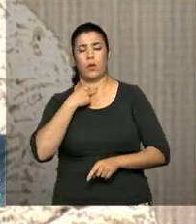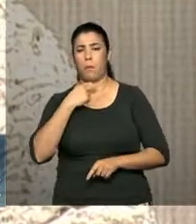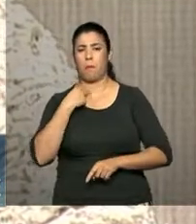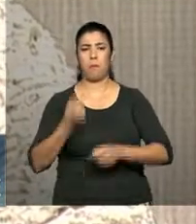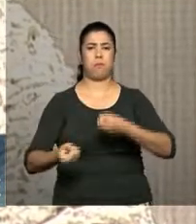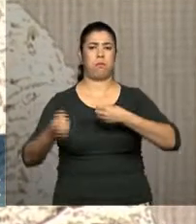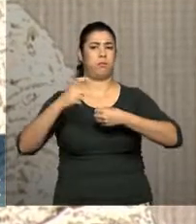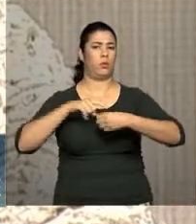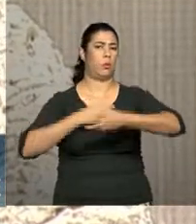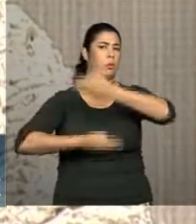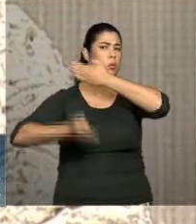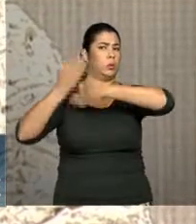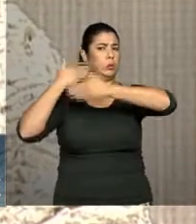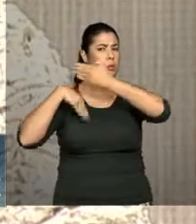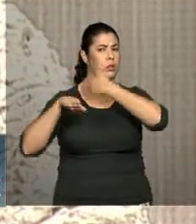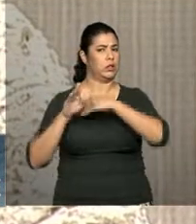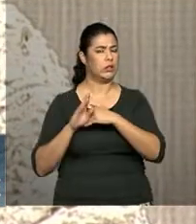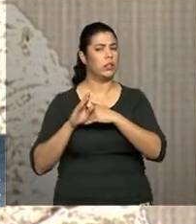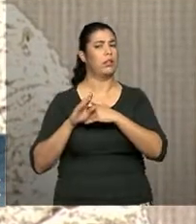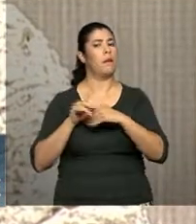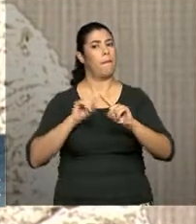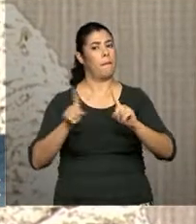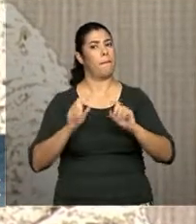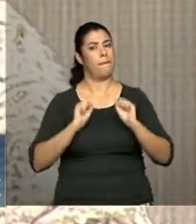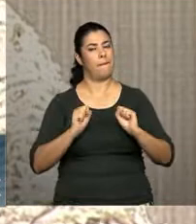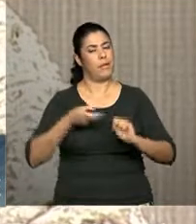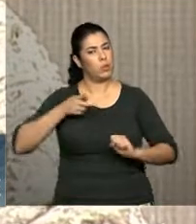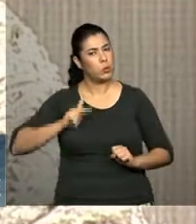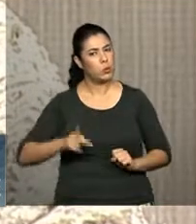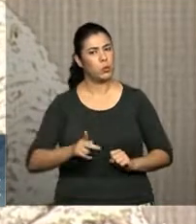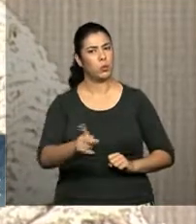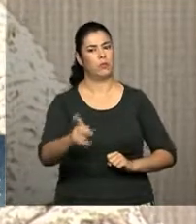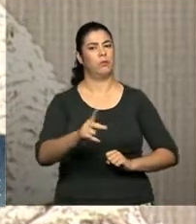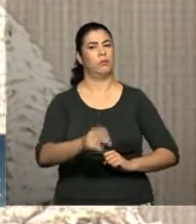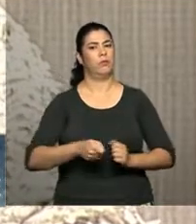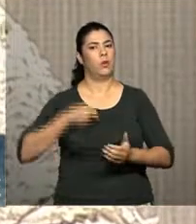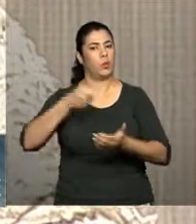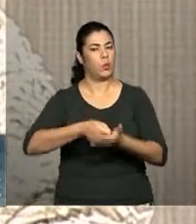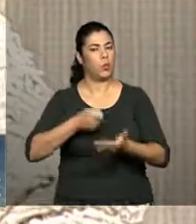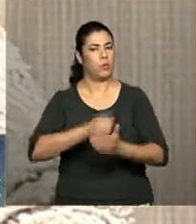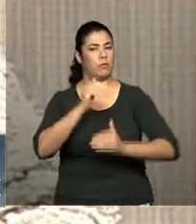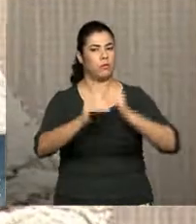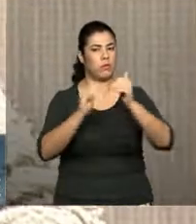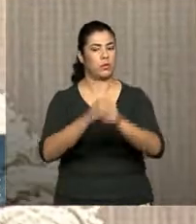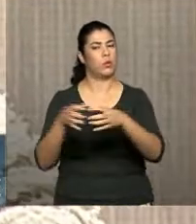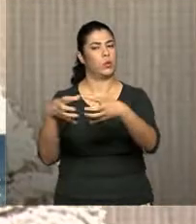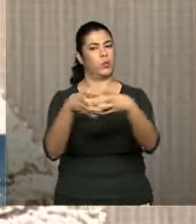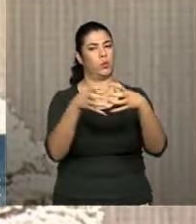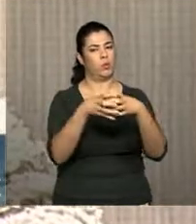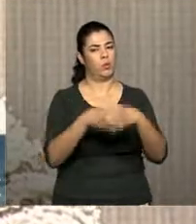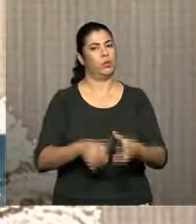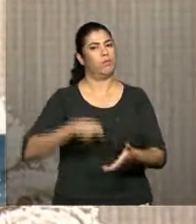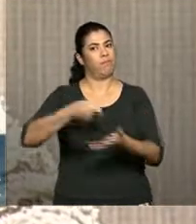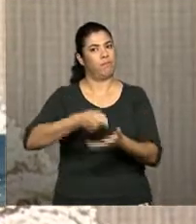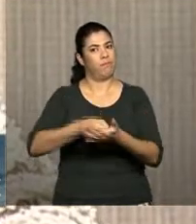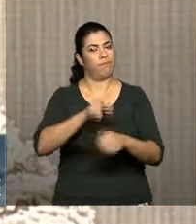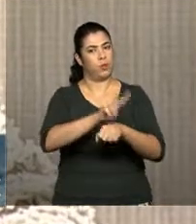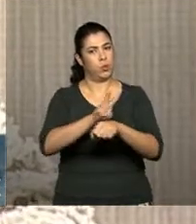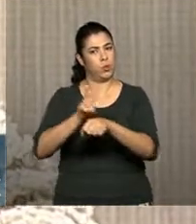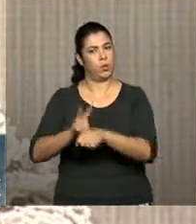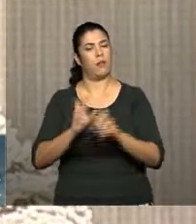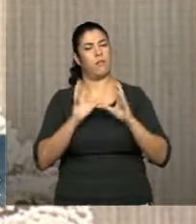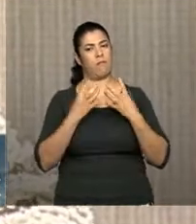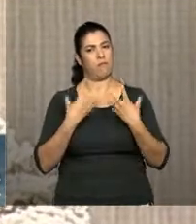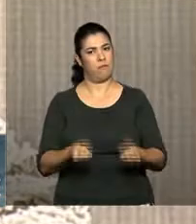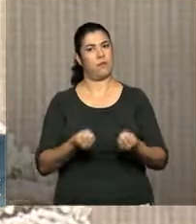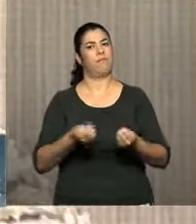que a gente possa avançar cada vez mais em conjunto então permaneçamos vigilantes e vamos avançar